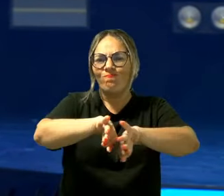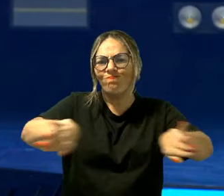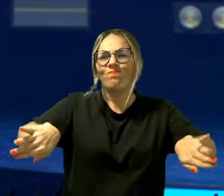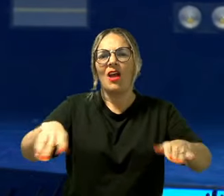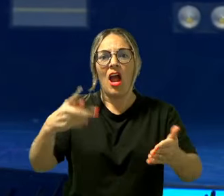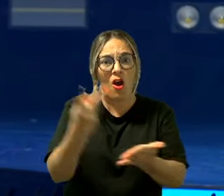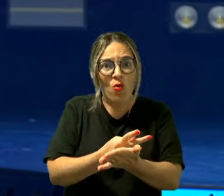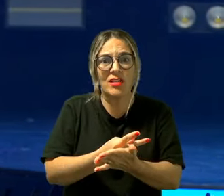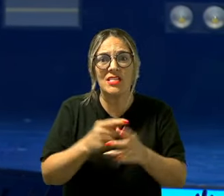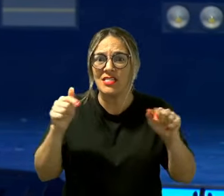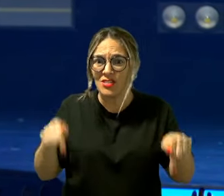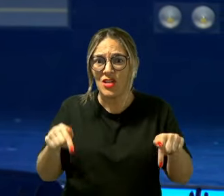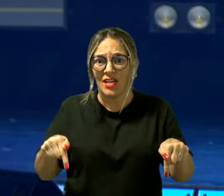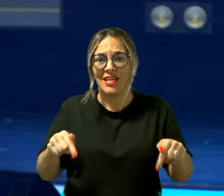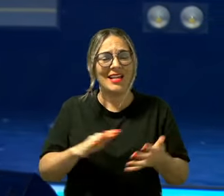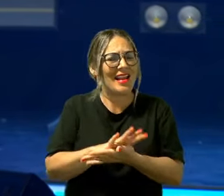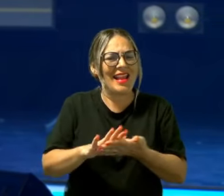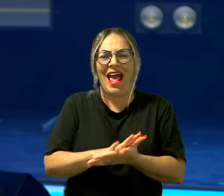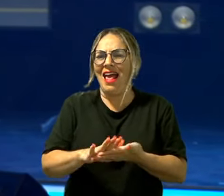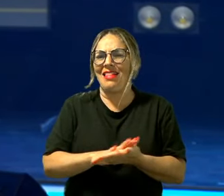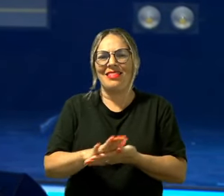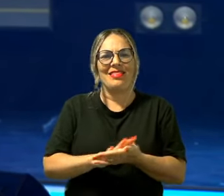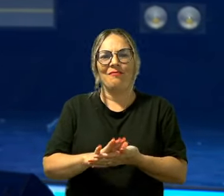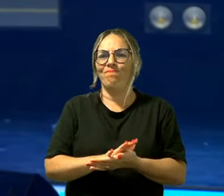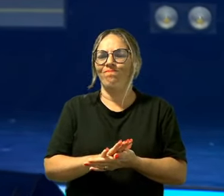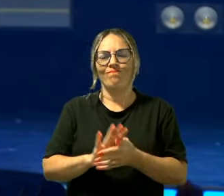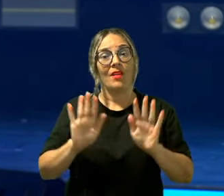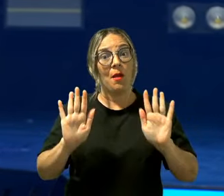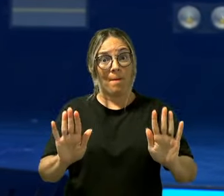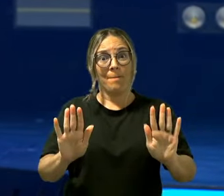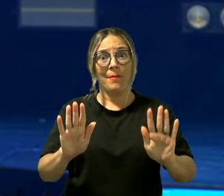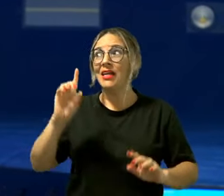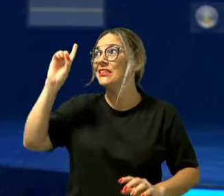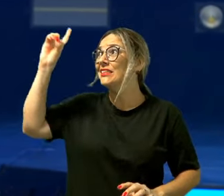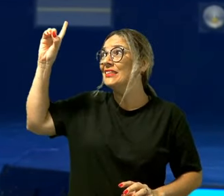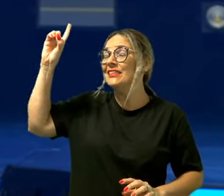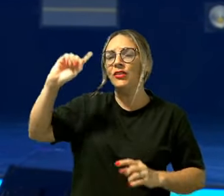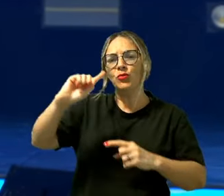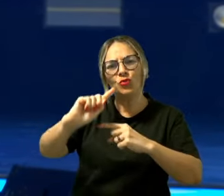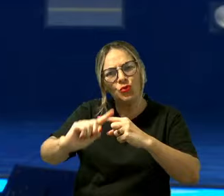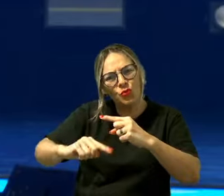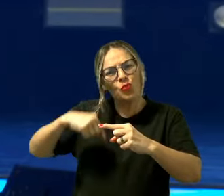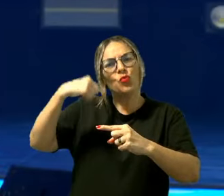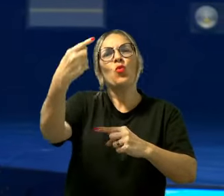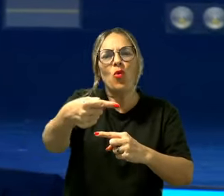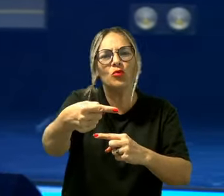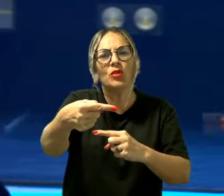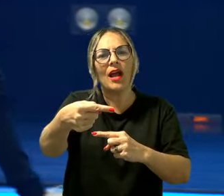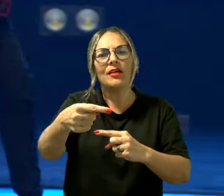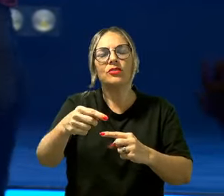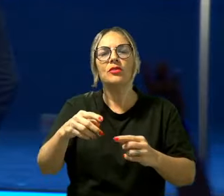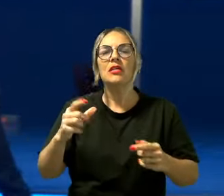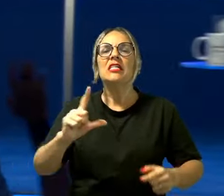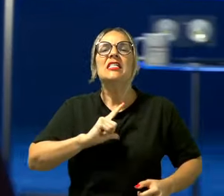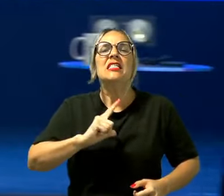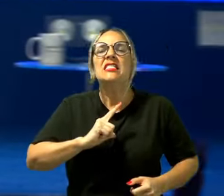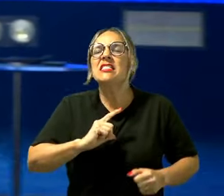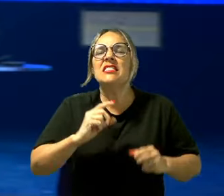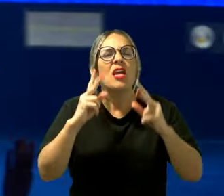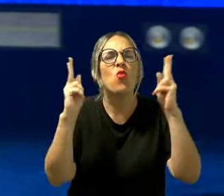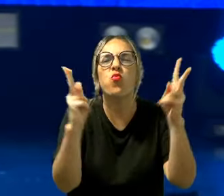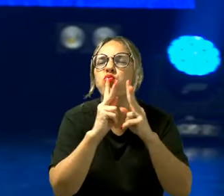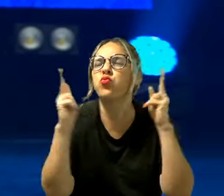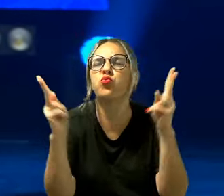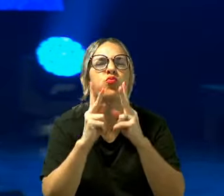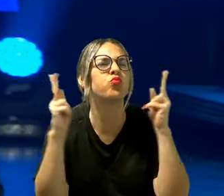mas Deus me trouxe aqui nessa noite para te lembrar que do outro lado tem um vento oriental que está soprando,